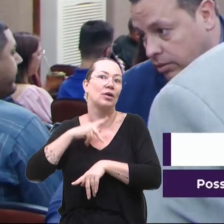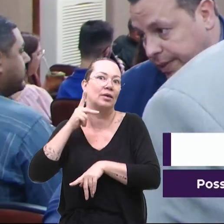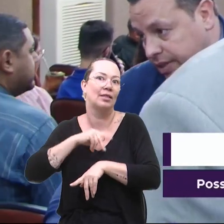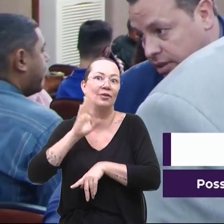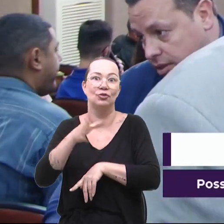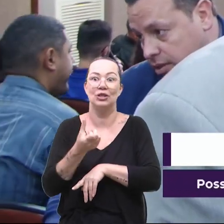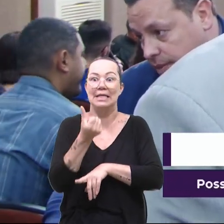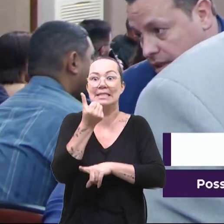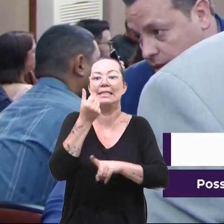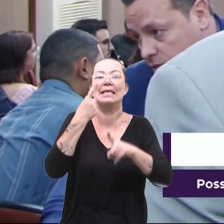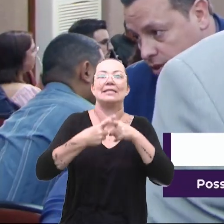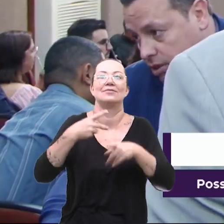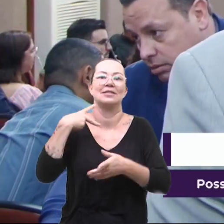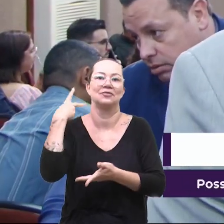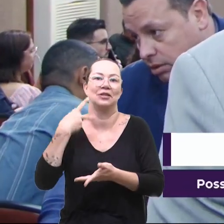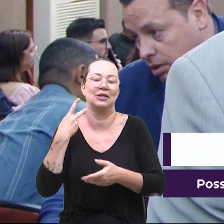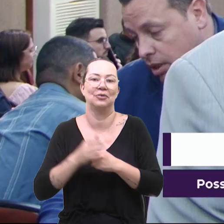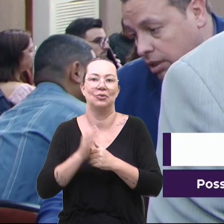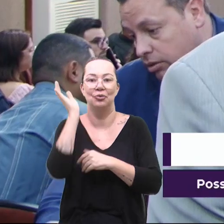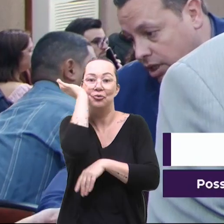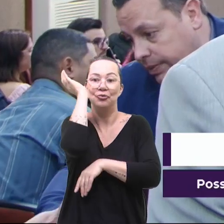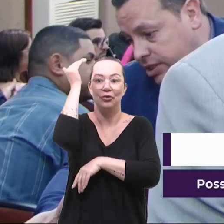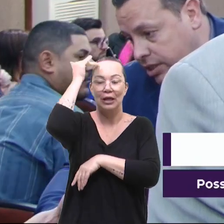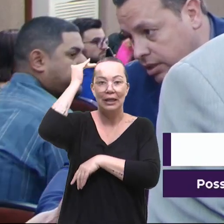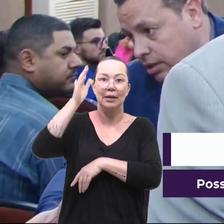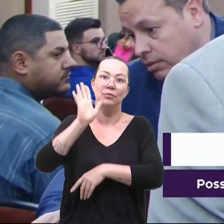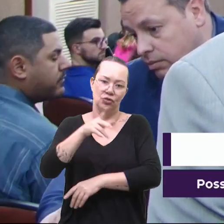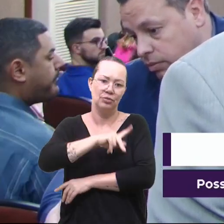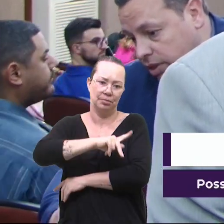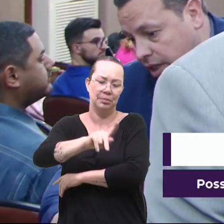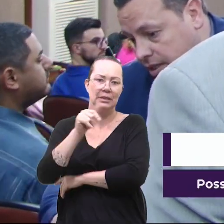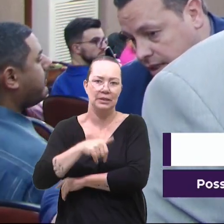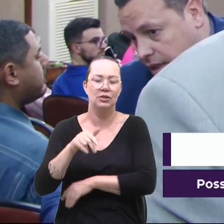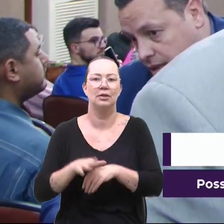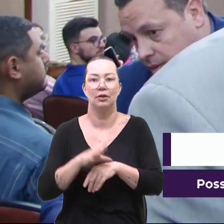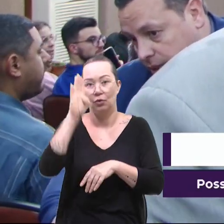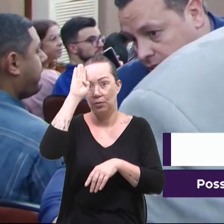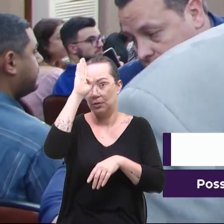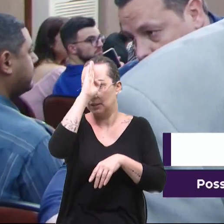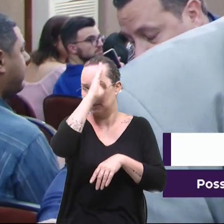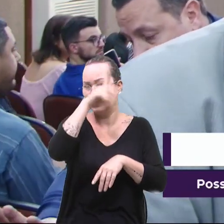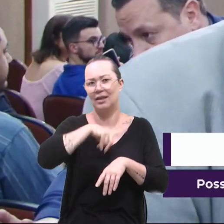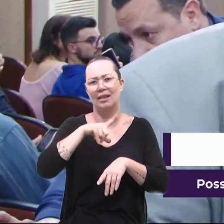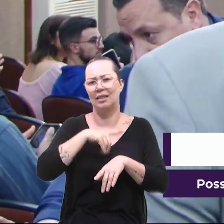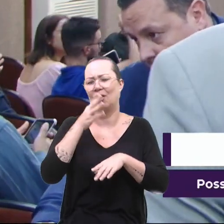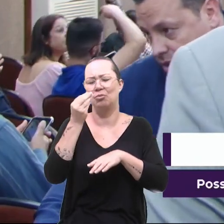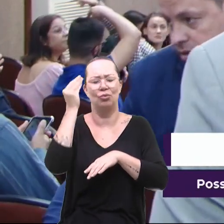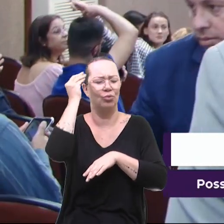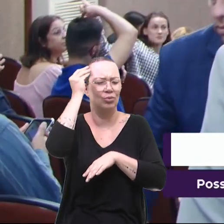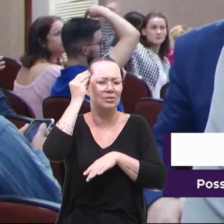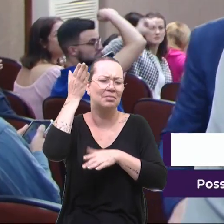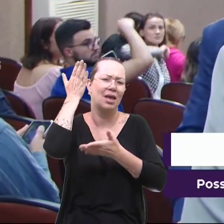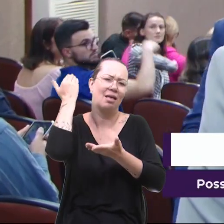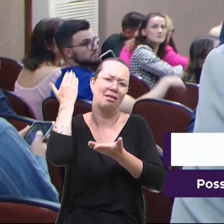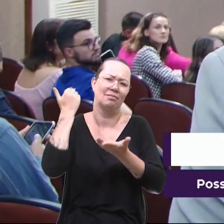6 mandatos. O Felipe foi presidente dessa casa. O Bressan já tem toda a experiência